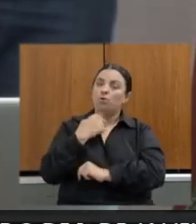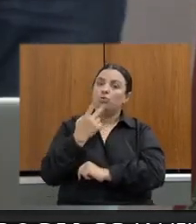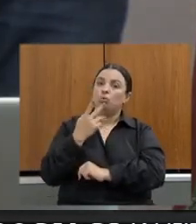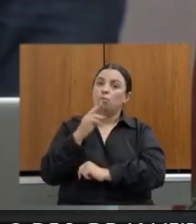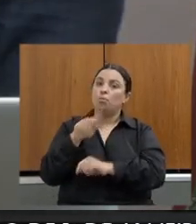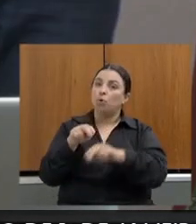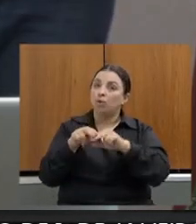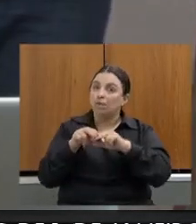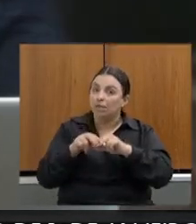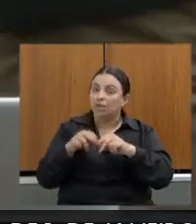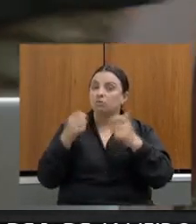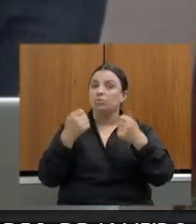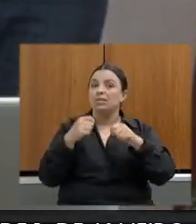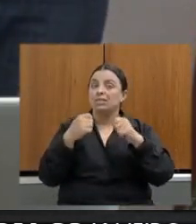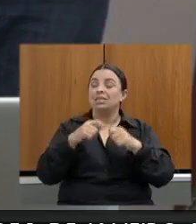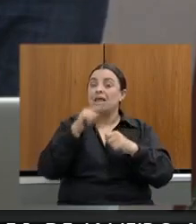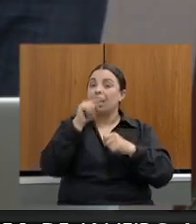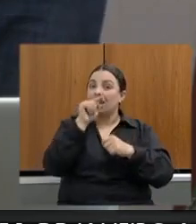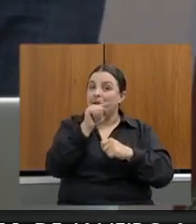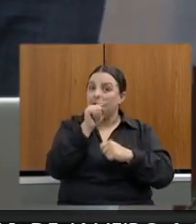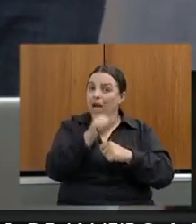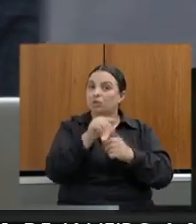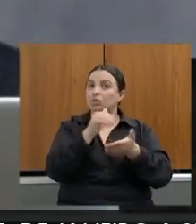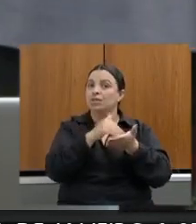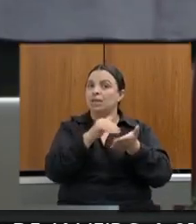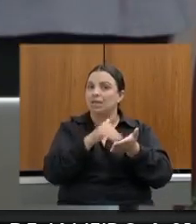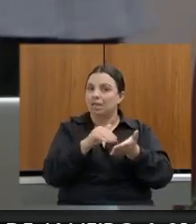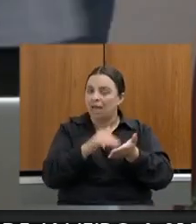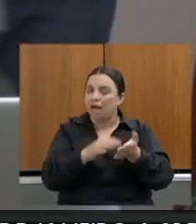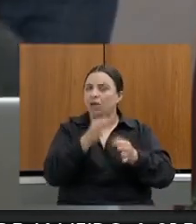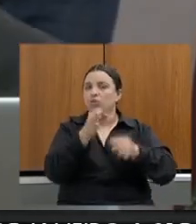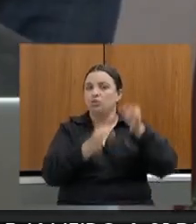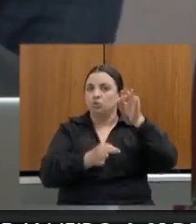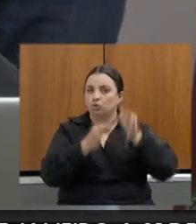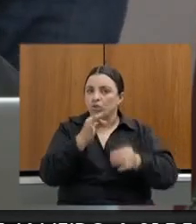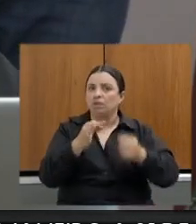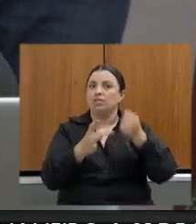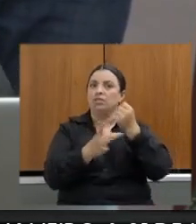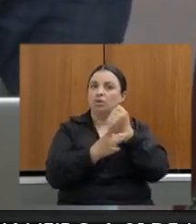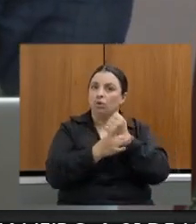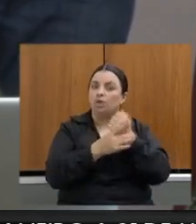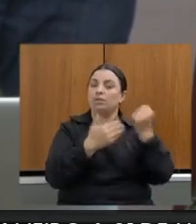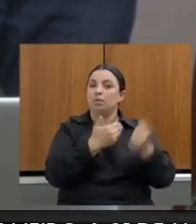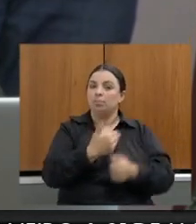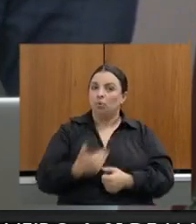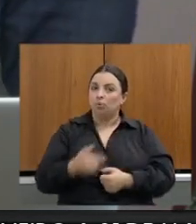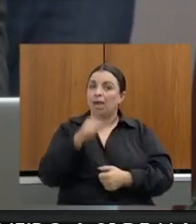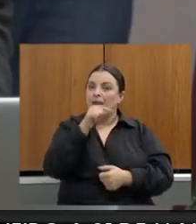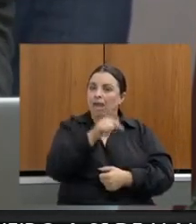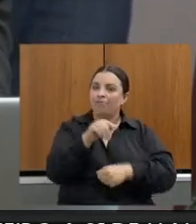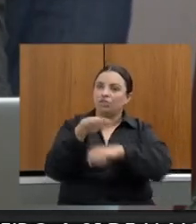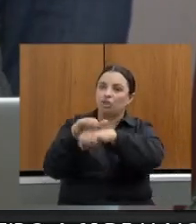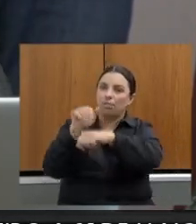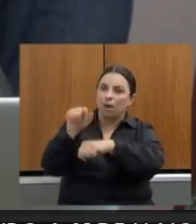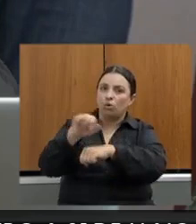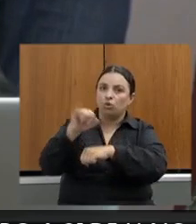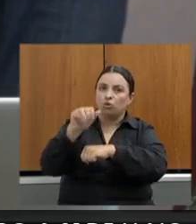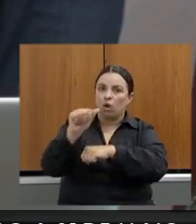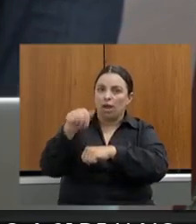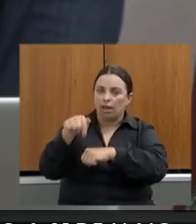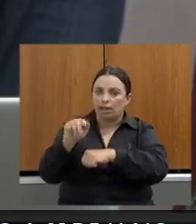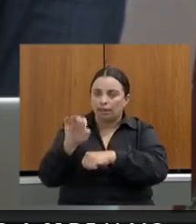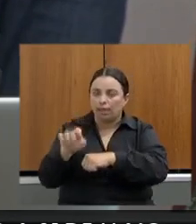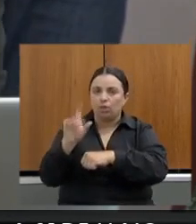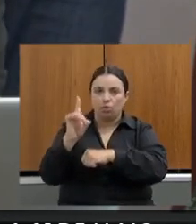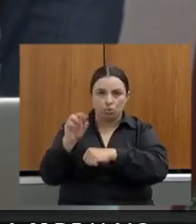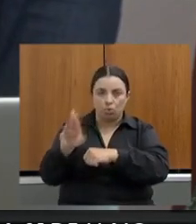por isso que tem que partir lá do secretário de justiça e Segurança Pública porque ele vai chamar o Doutor Joaquim vai chamar o comandante